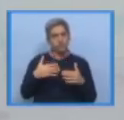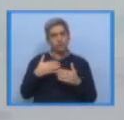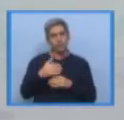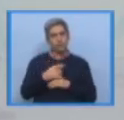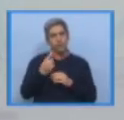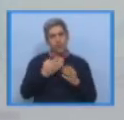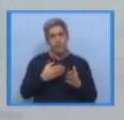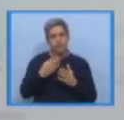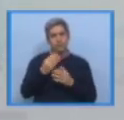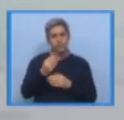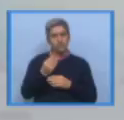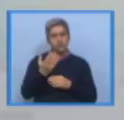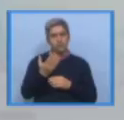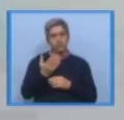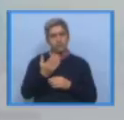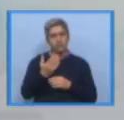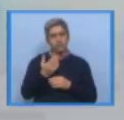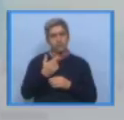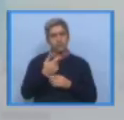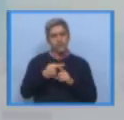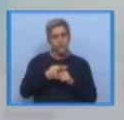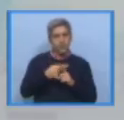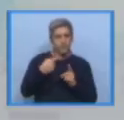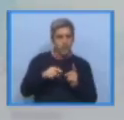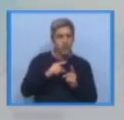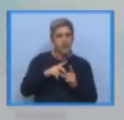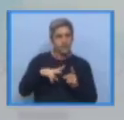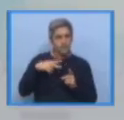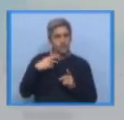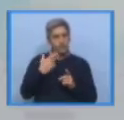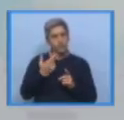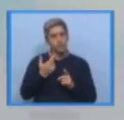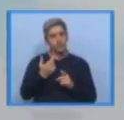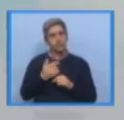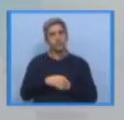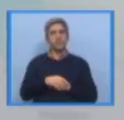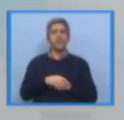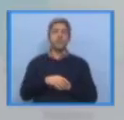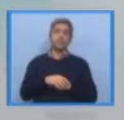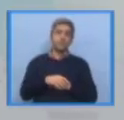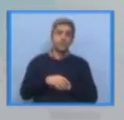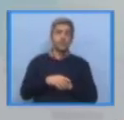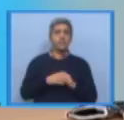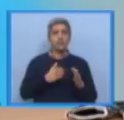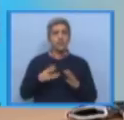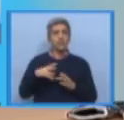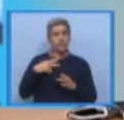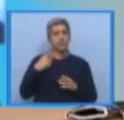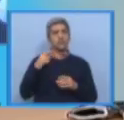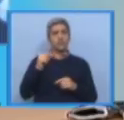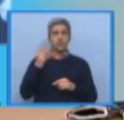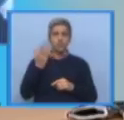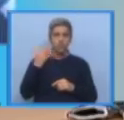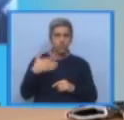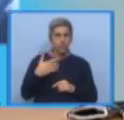um caminho muito aliciante e muito rico, digamos assim. É um caminho rico e nobre, porque de facto